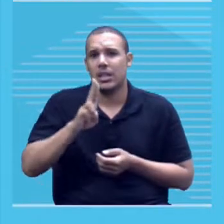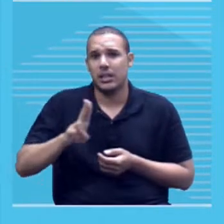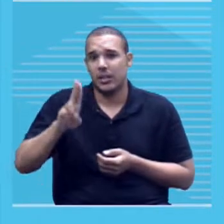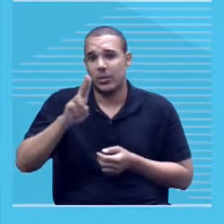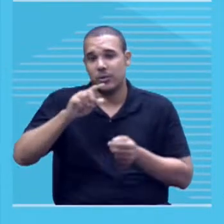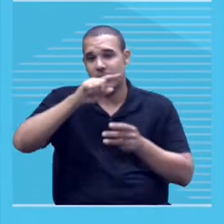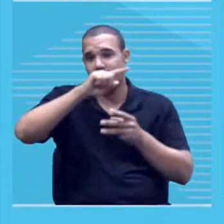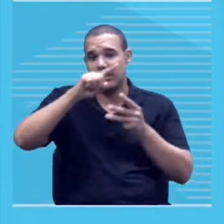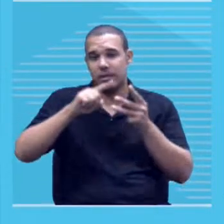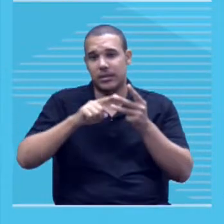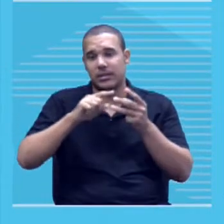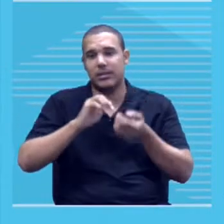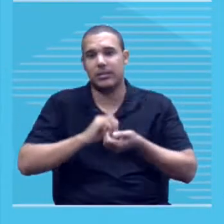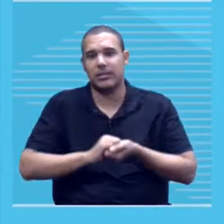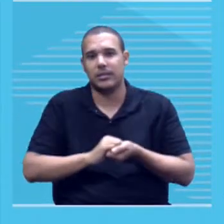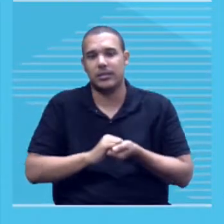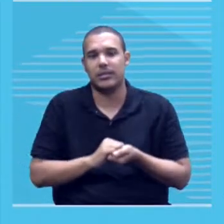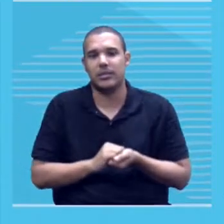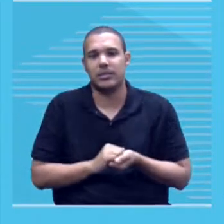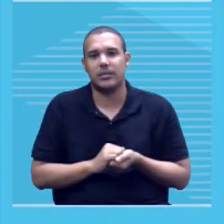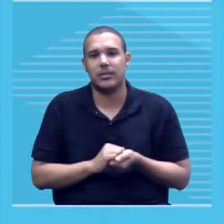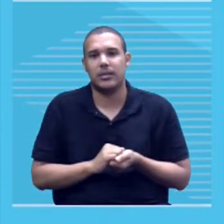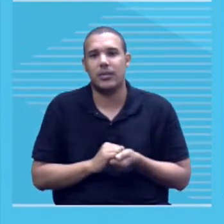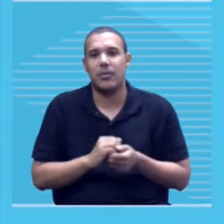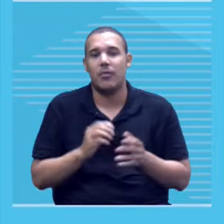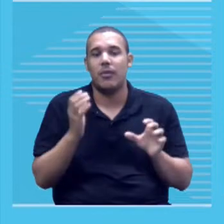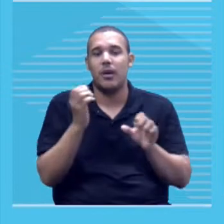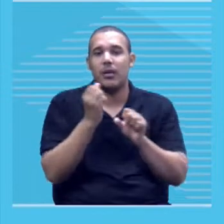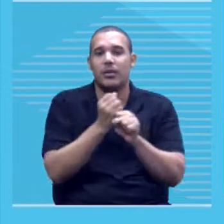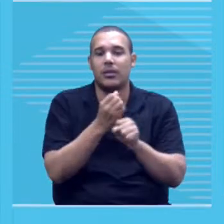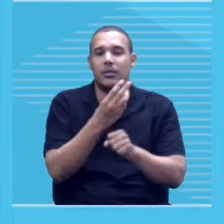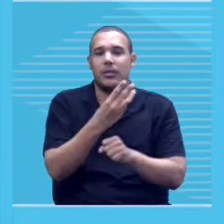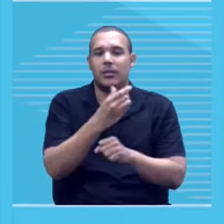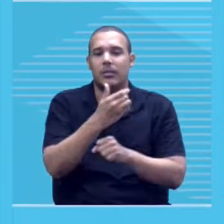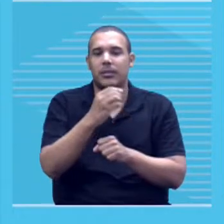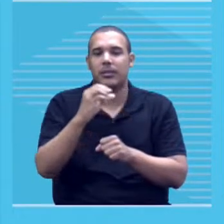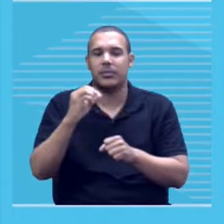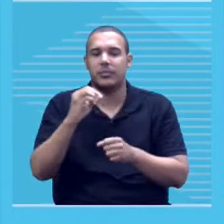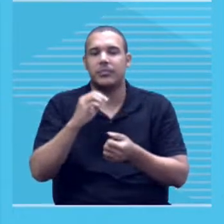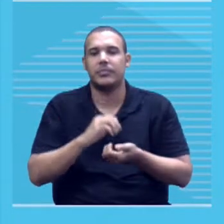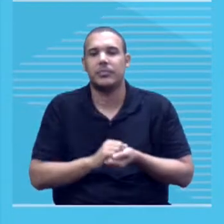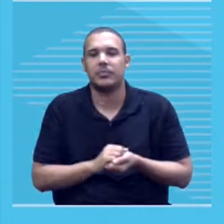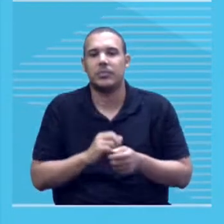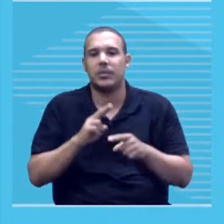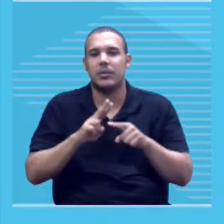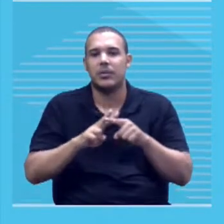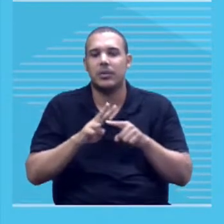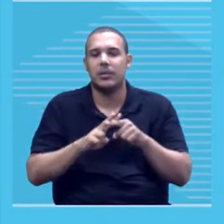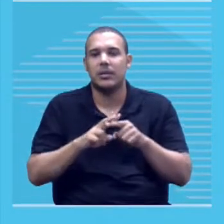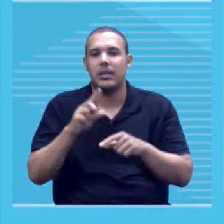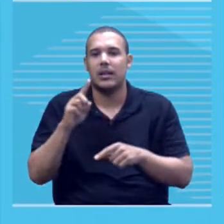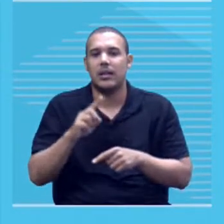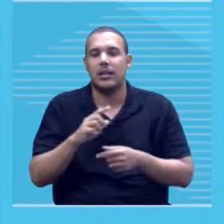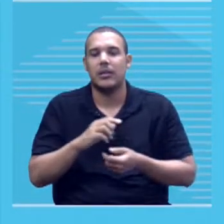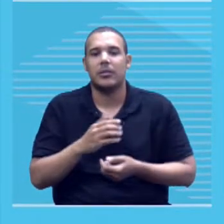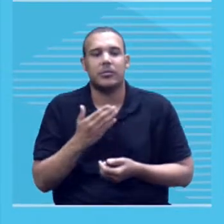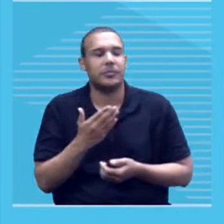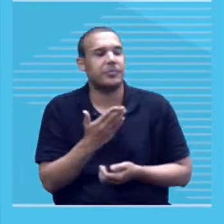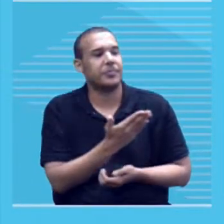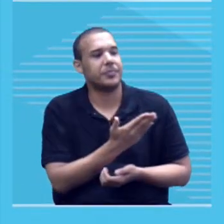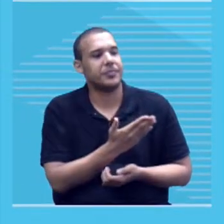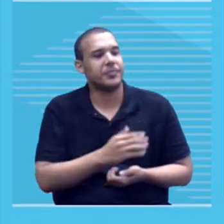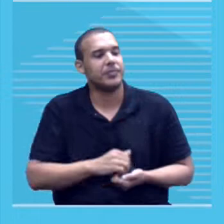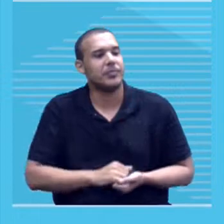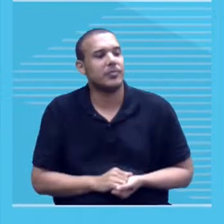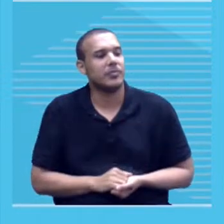das funções. No caso, 3.200. Então, essa minha potência que eu vou usar é a de 3.200. Porque esse